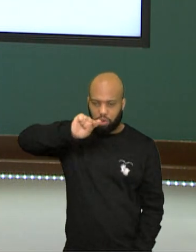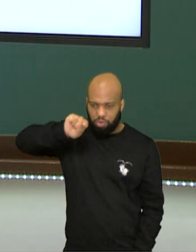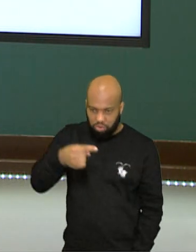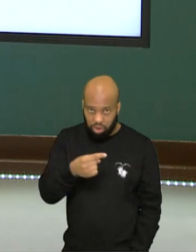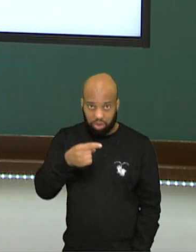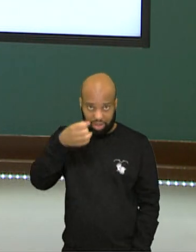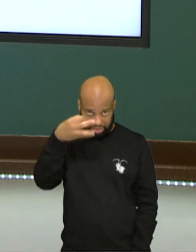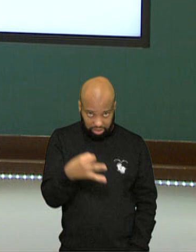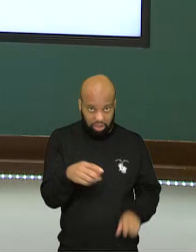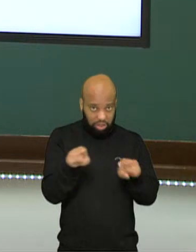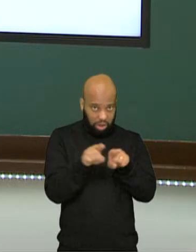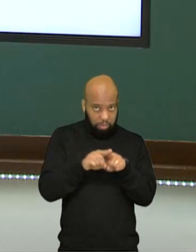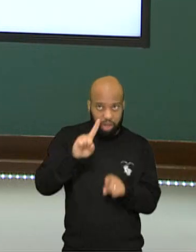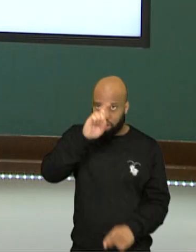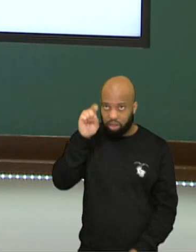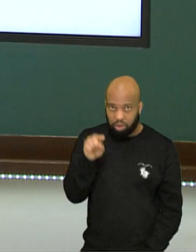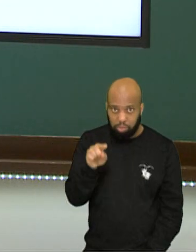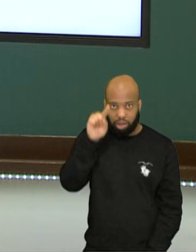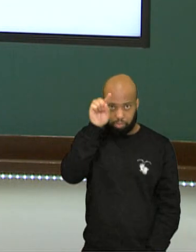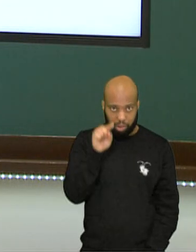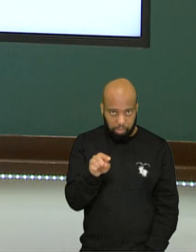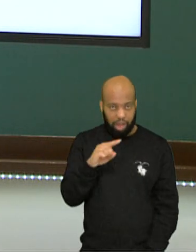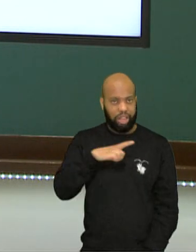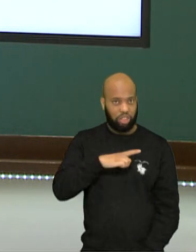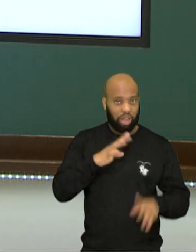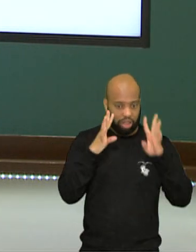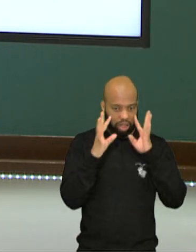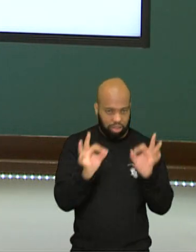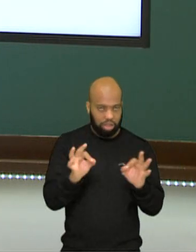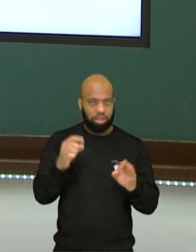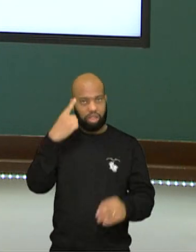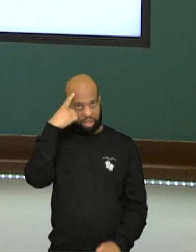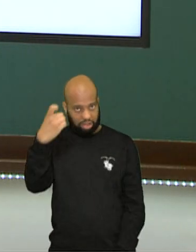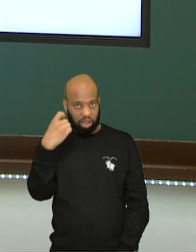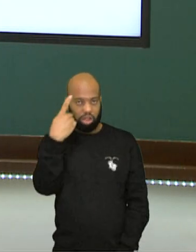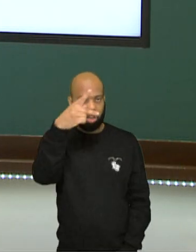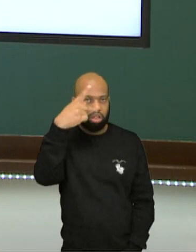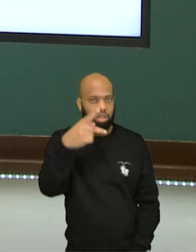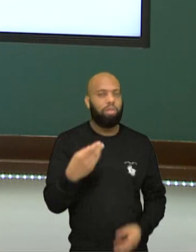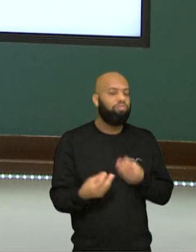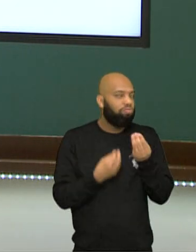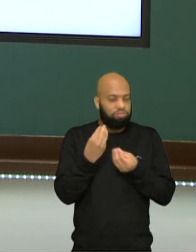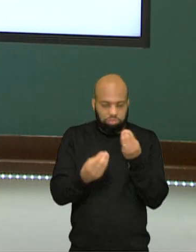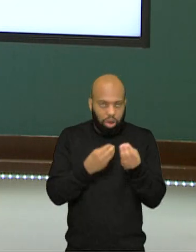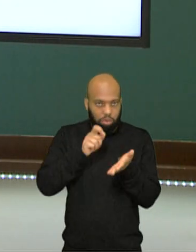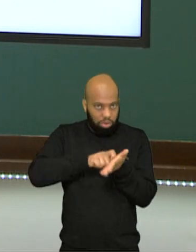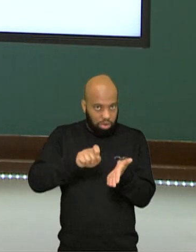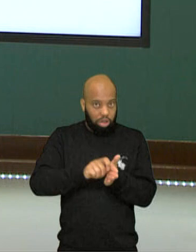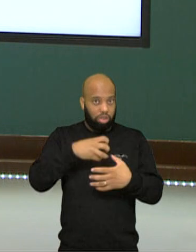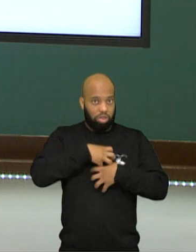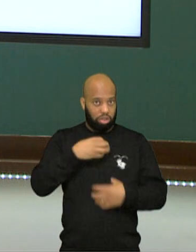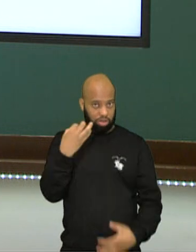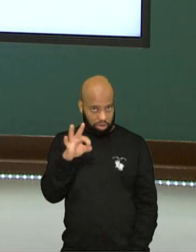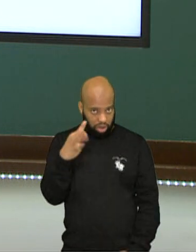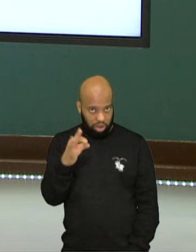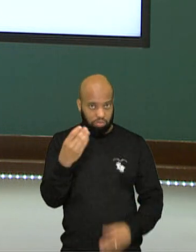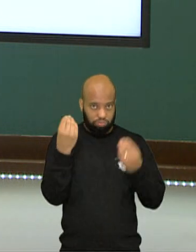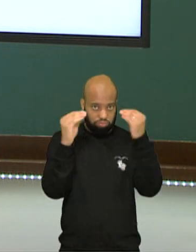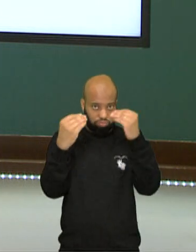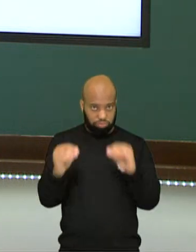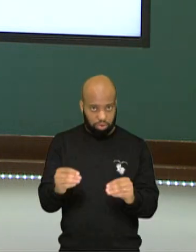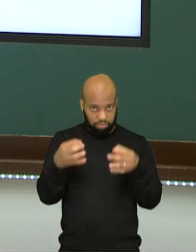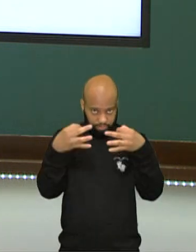Você pontuou adequadamente seu texto? Prestou atenção nas ideias, nas circunstâncias e colocou a pontuação